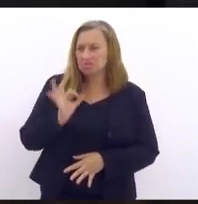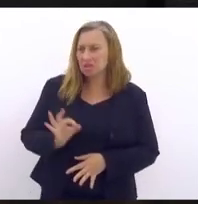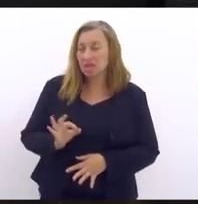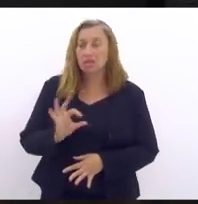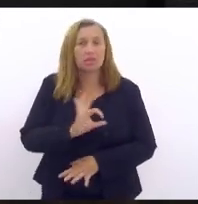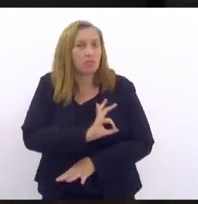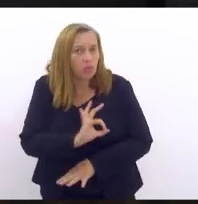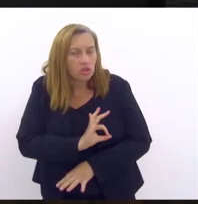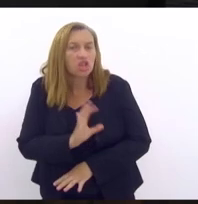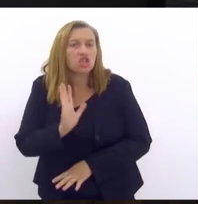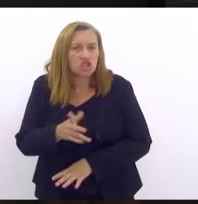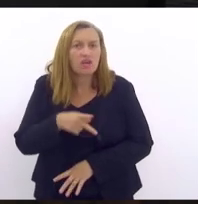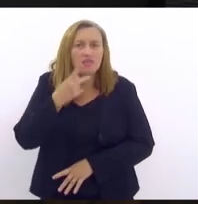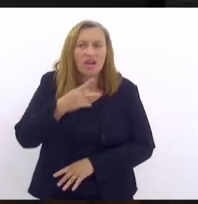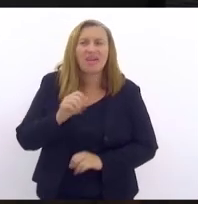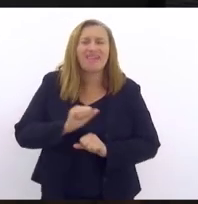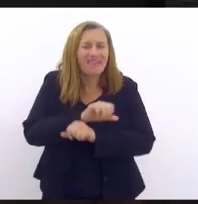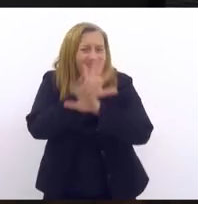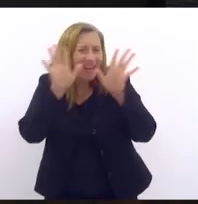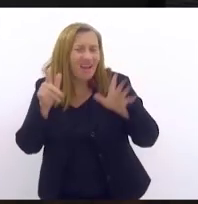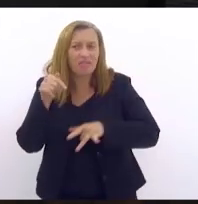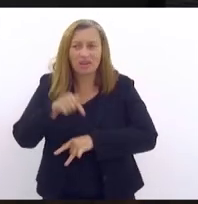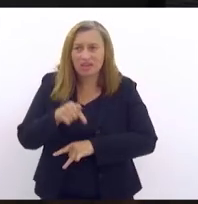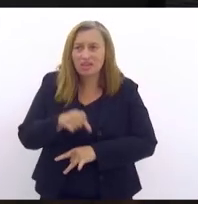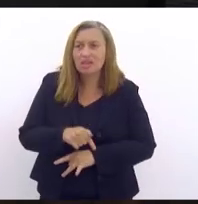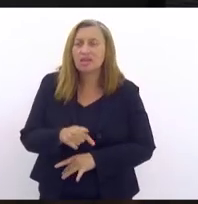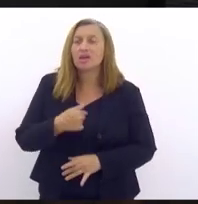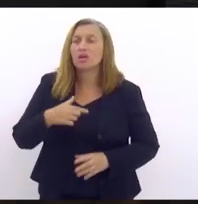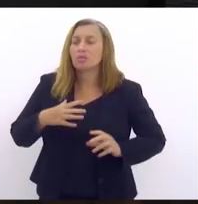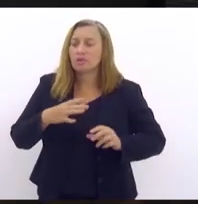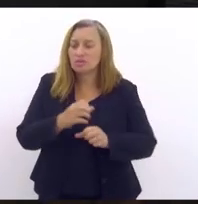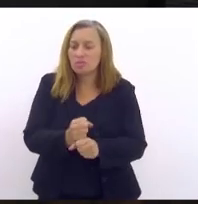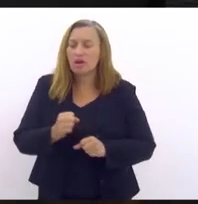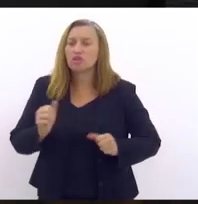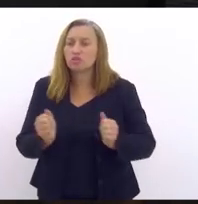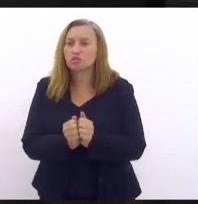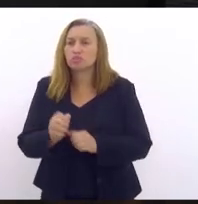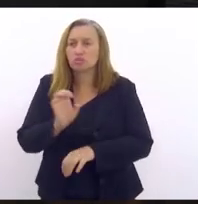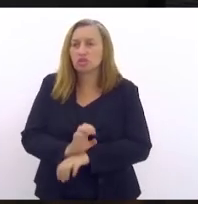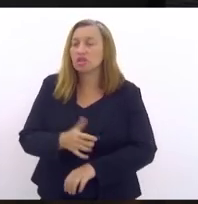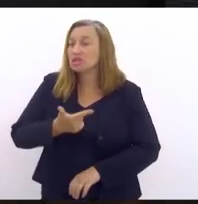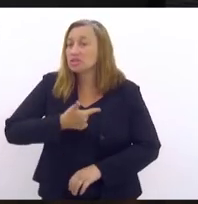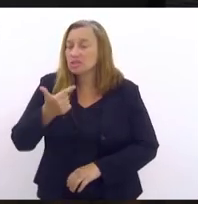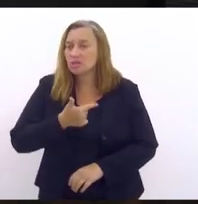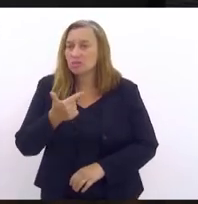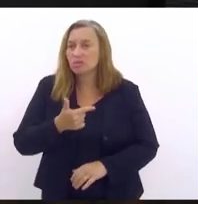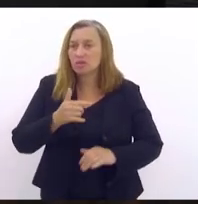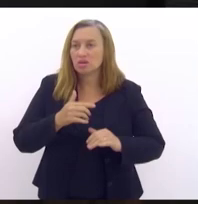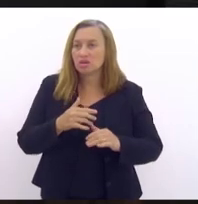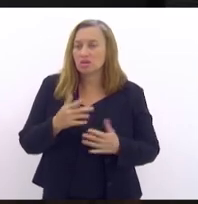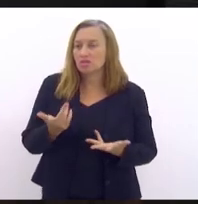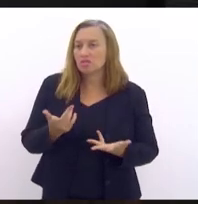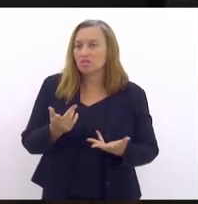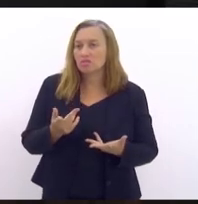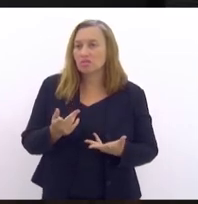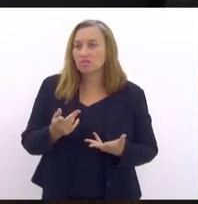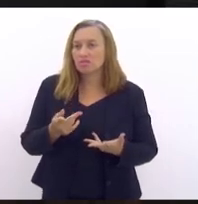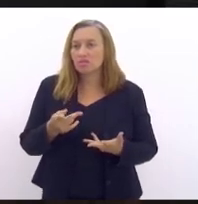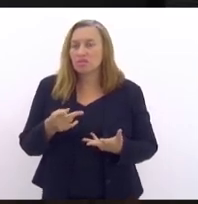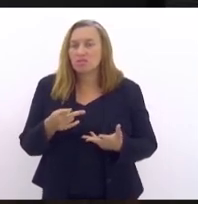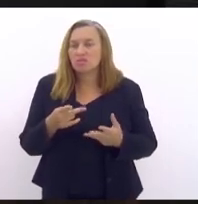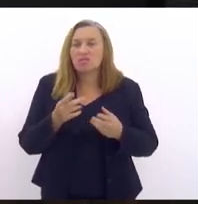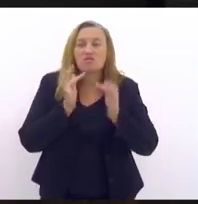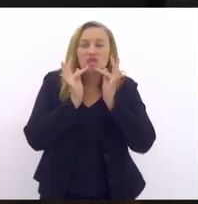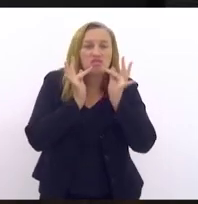deixei claro aqui para Vossas Excelências, e estou aqui para somar com o Estado. Segundo, que eu não mando recado para ninguém, nem muito